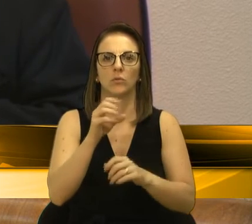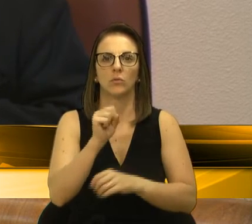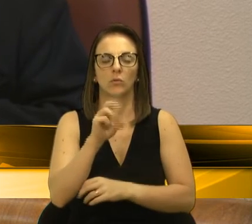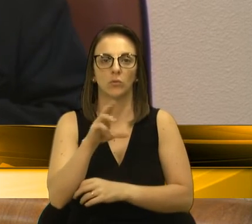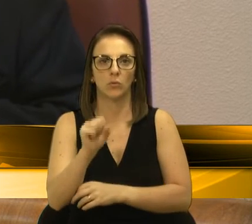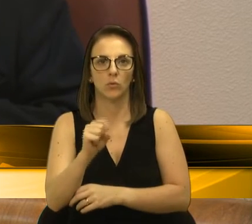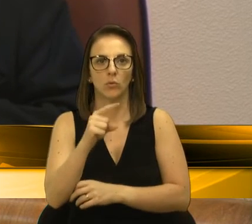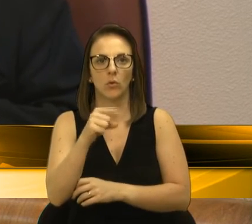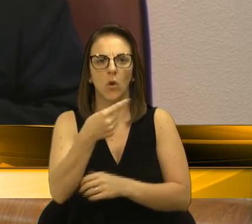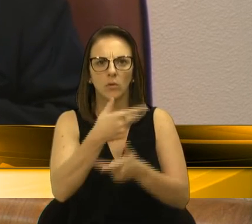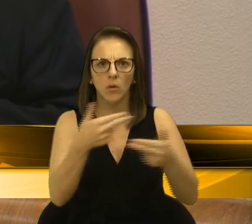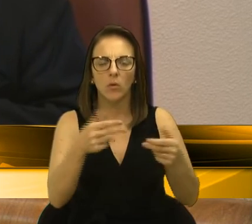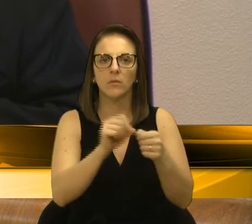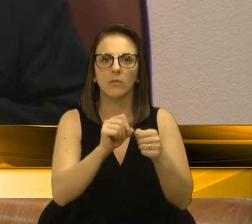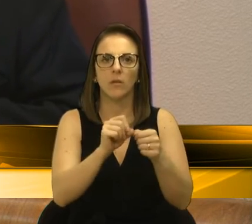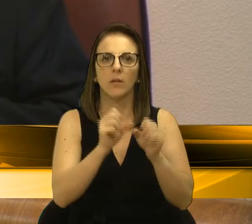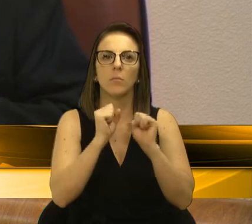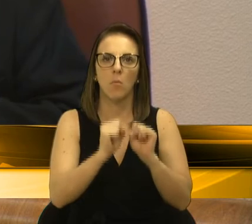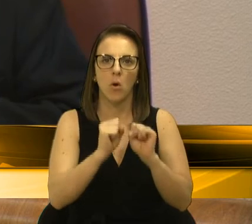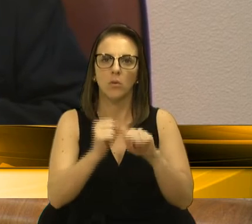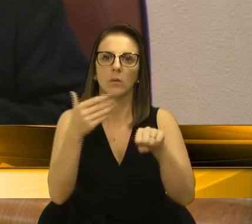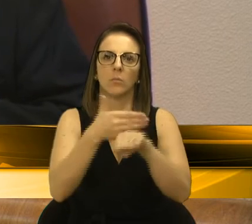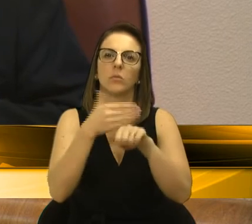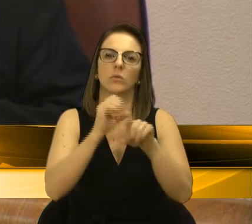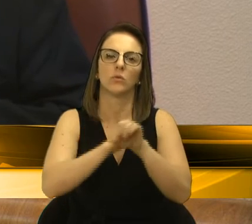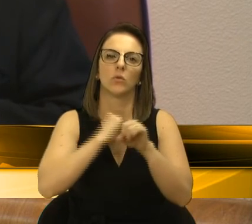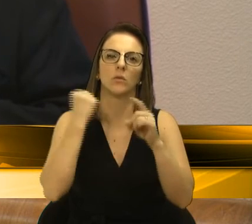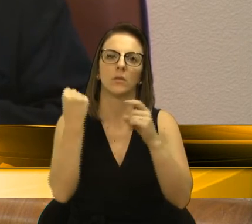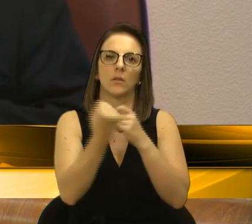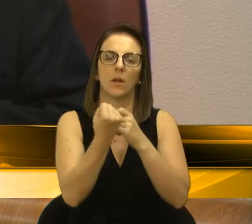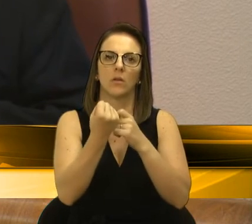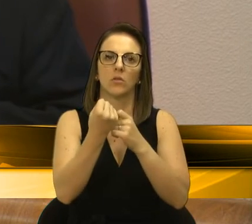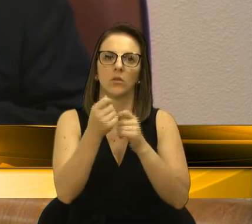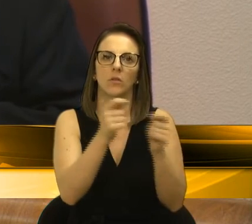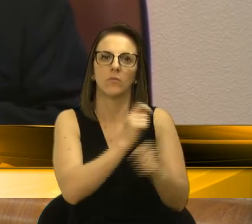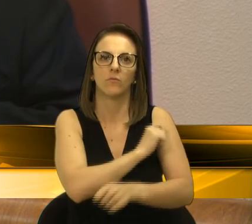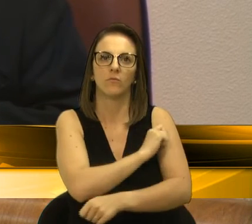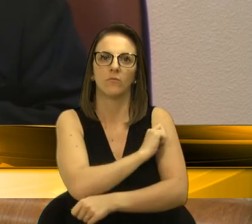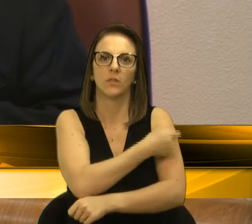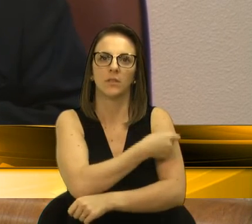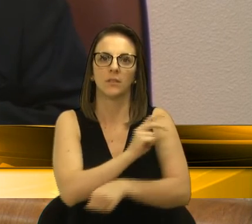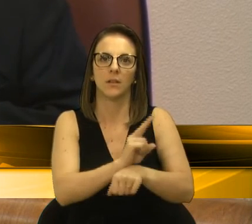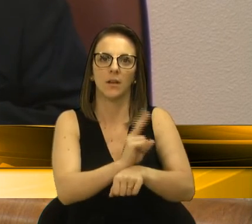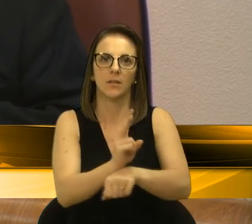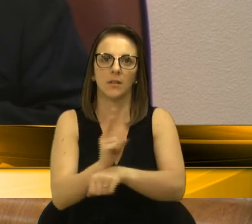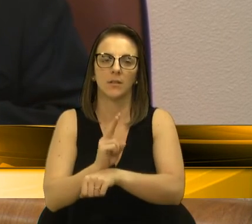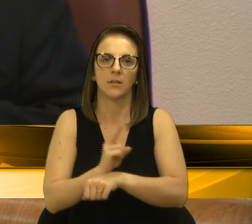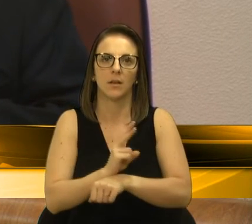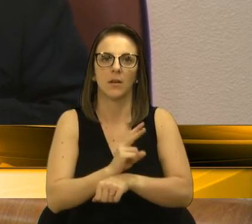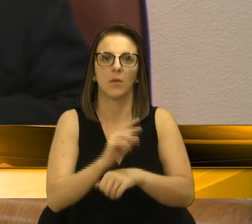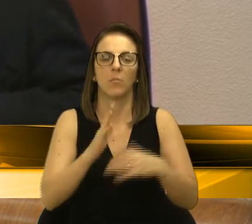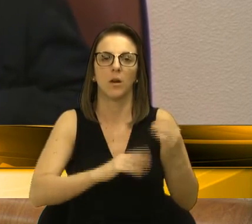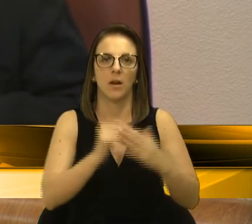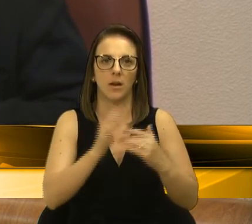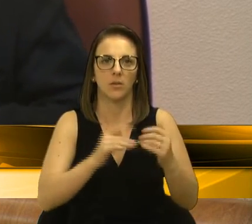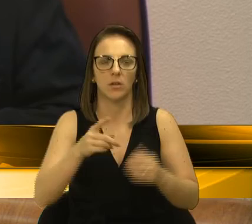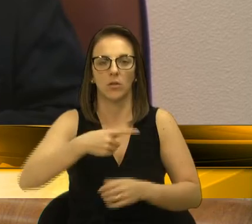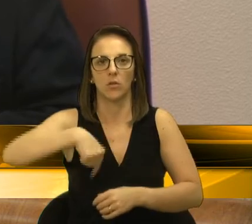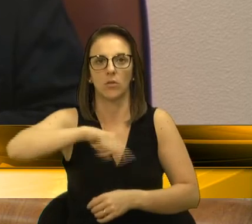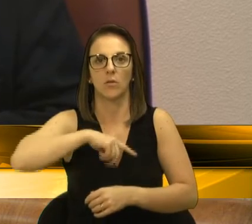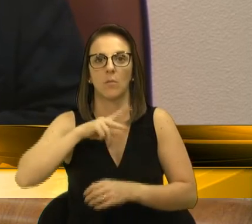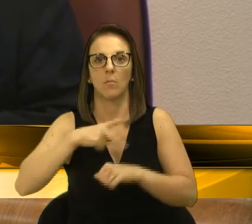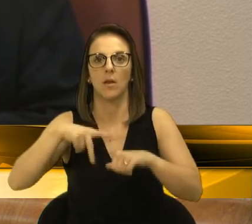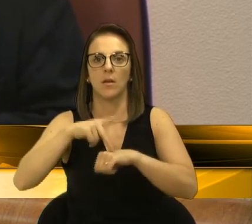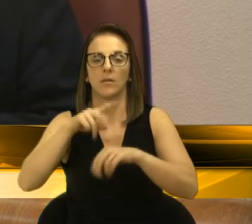a participação da sociedade na fiscalização das ações e serviços da saúde em nosso país. Como visto, os conselhos